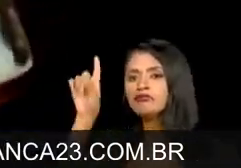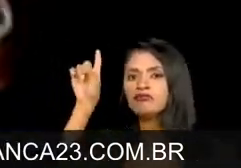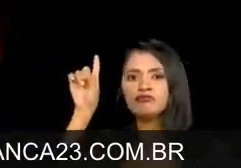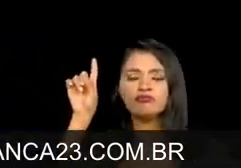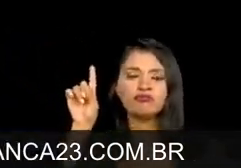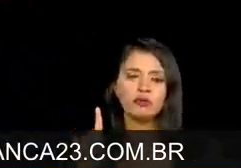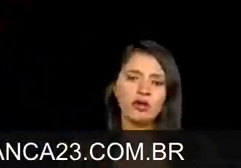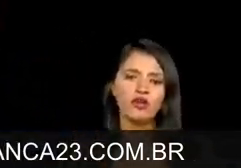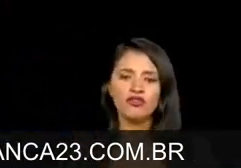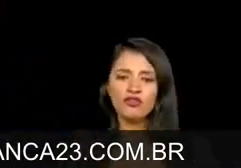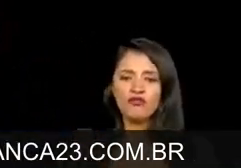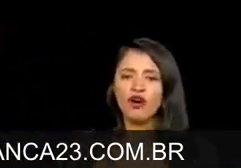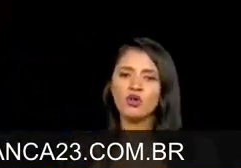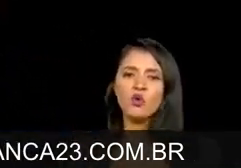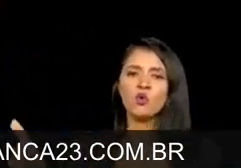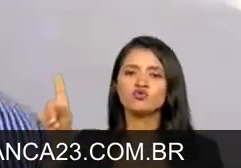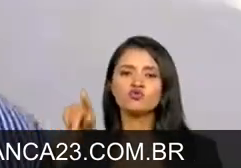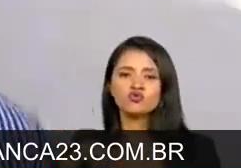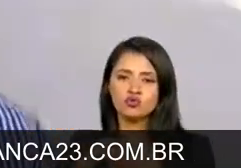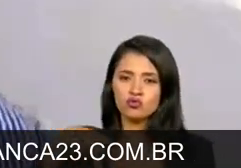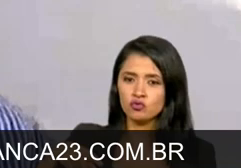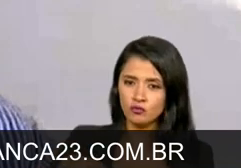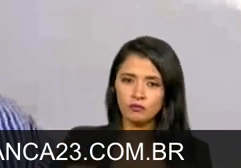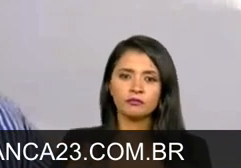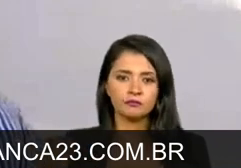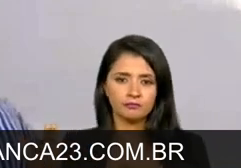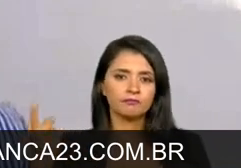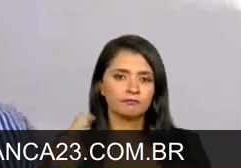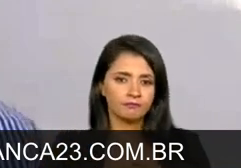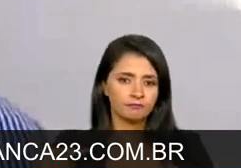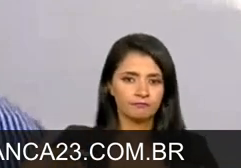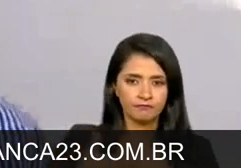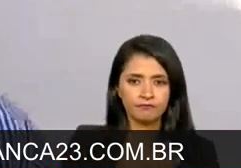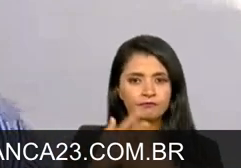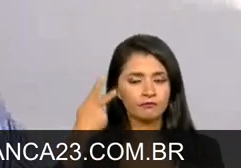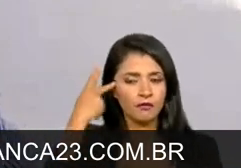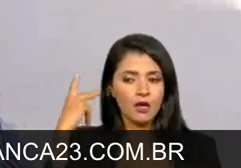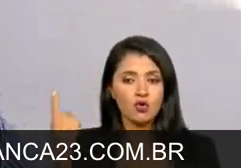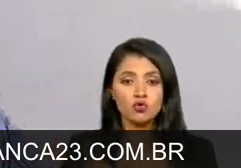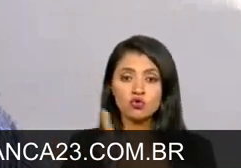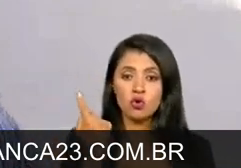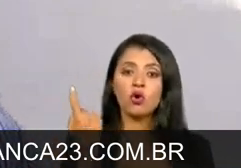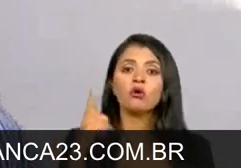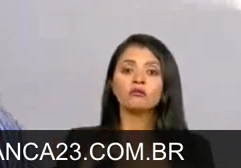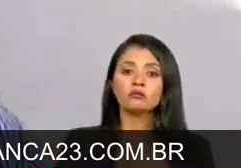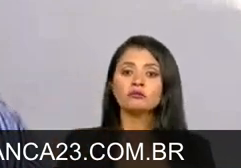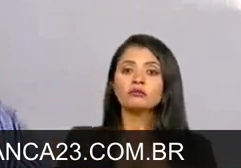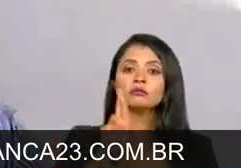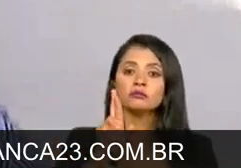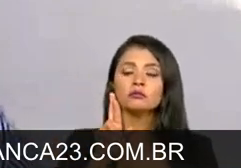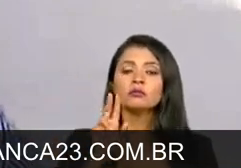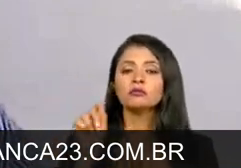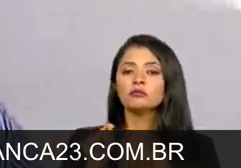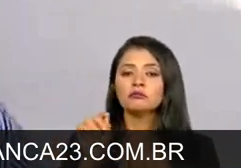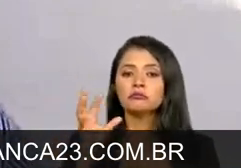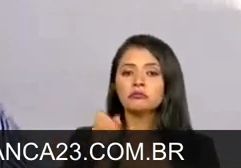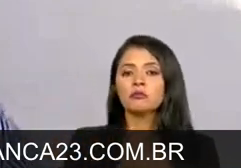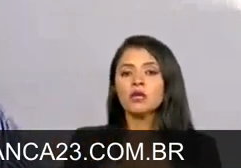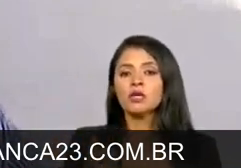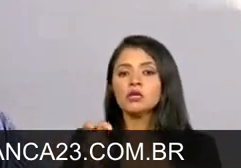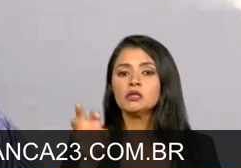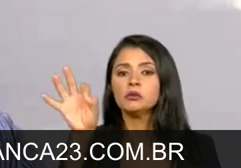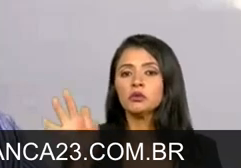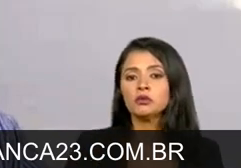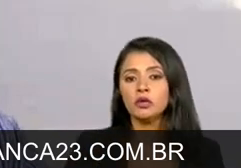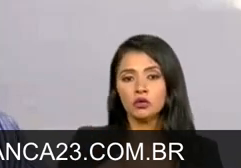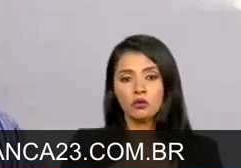de dezenas de outros países. A cidade de São Paulo sozinha representa ali em torno de 15% do